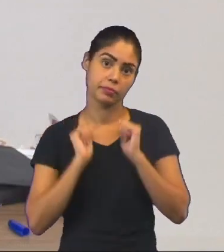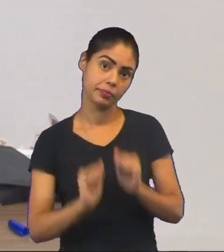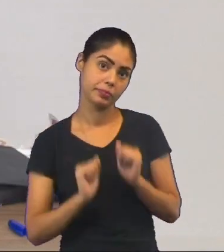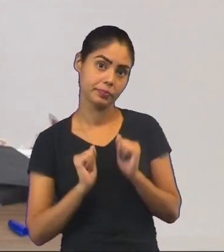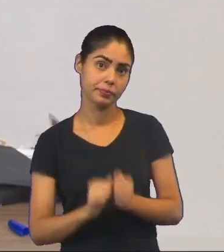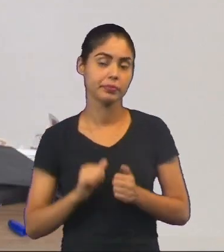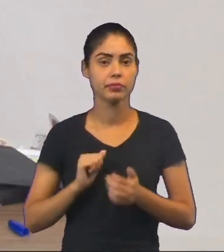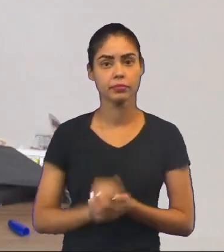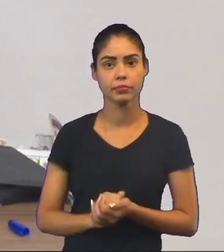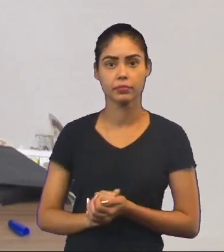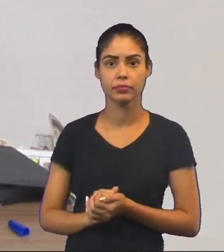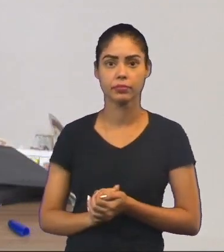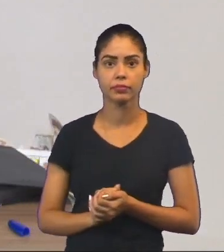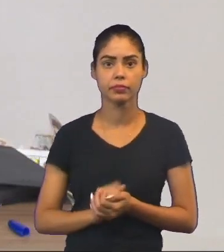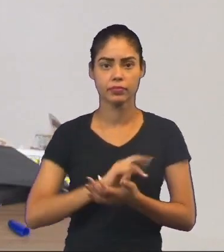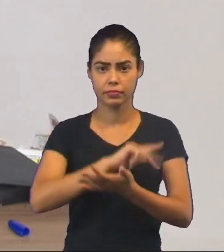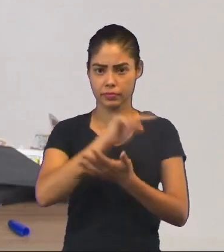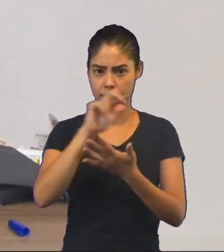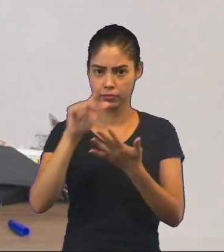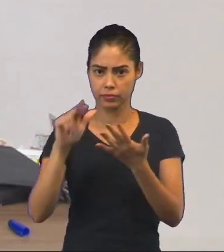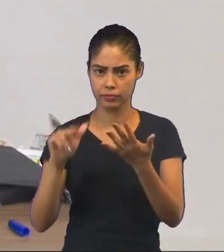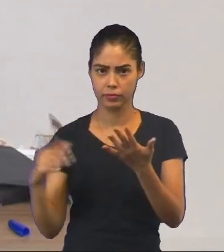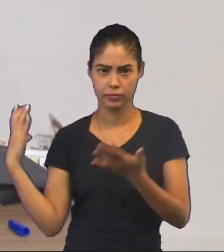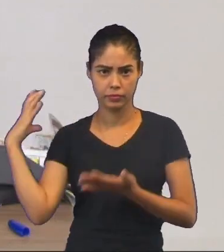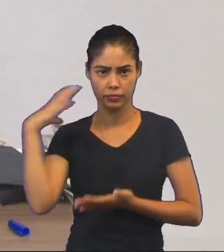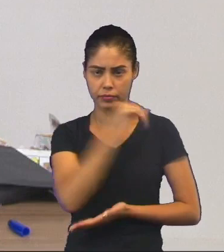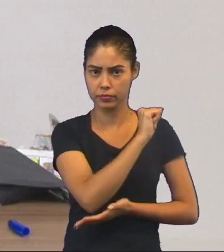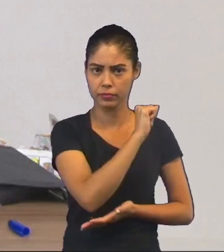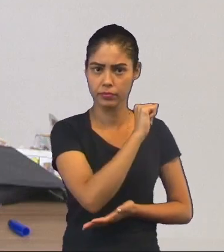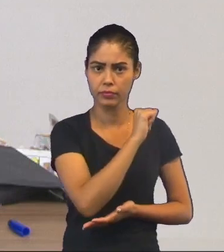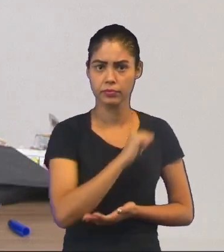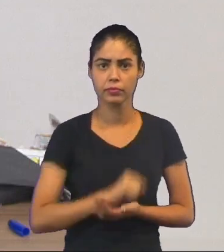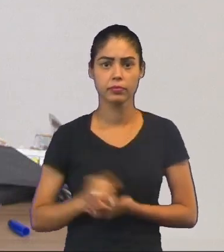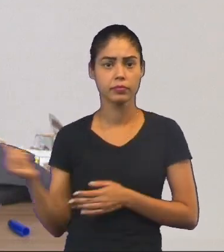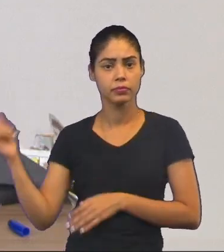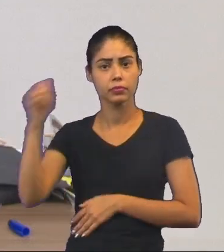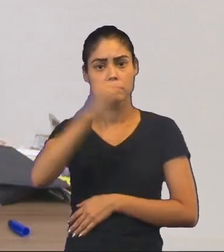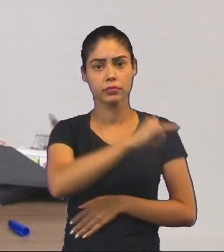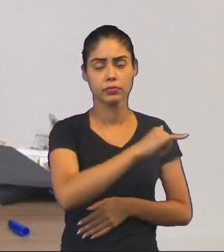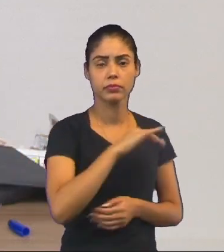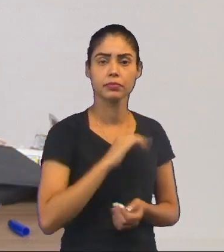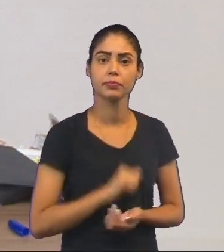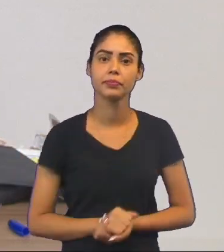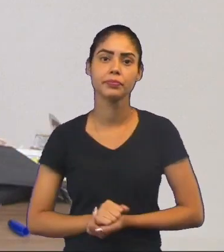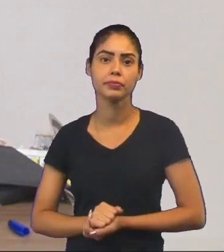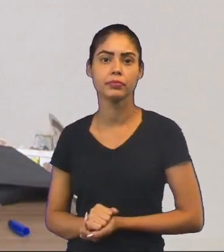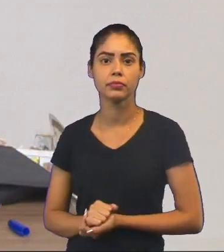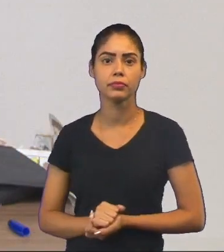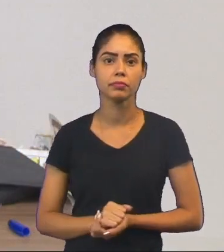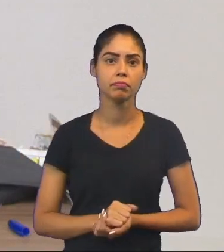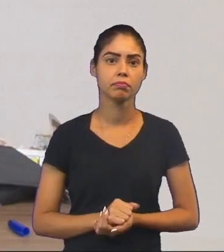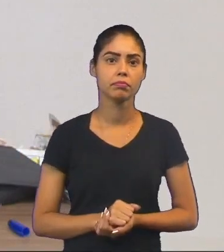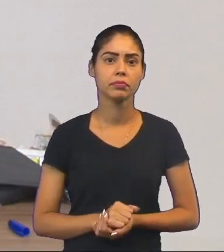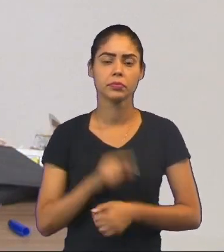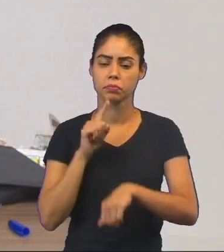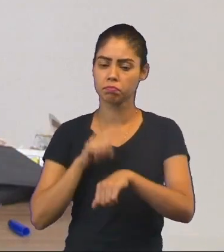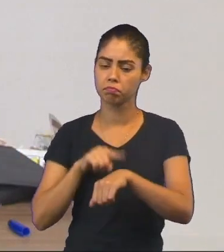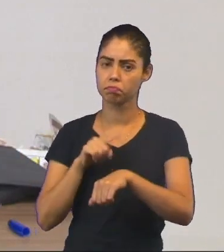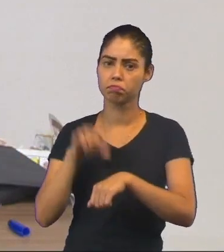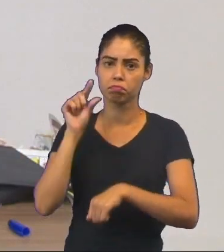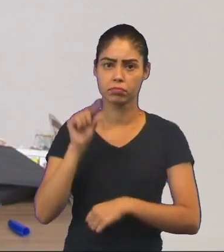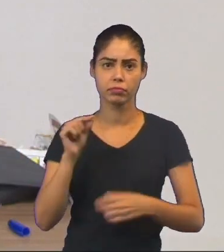pode se deslocar por meio de transporte aéreo, como o avião, de um lugar a outro em poucos